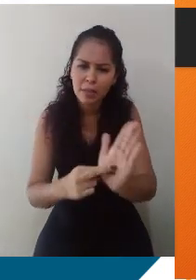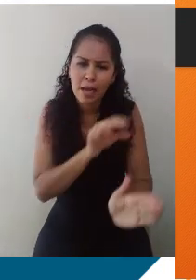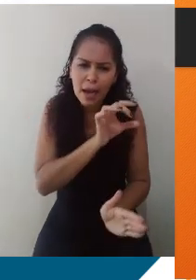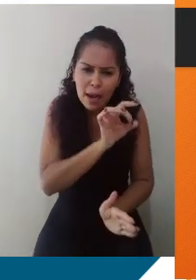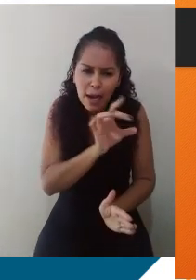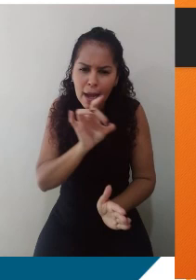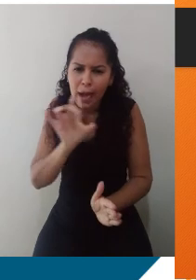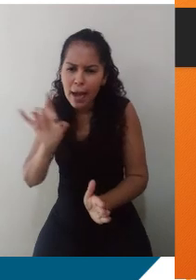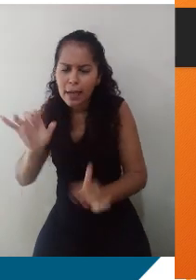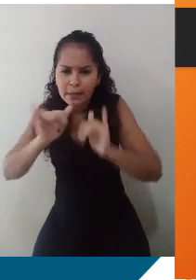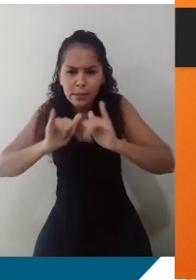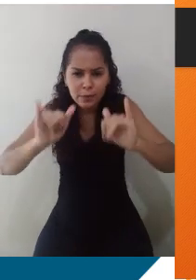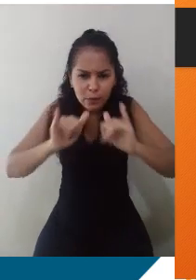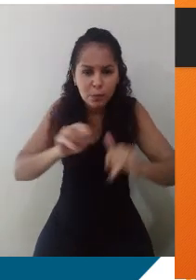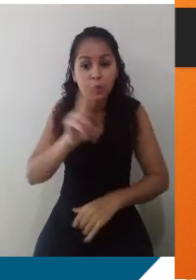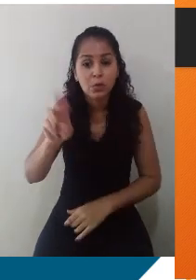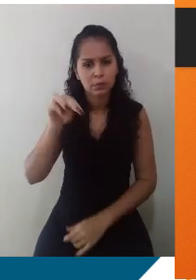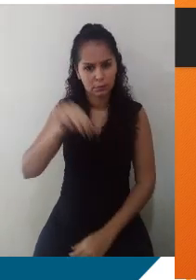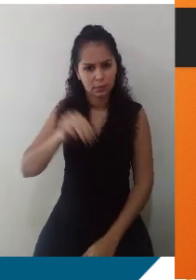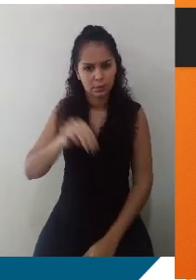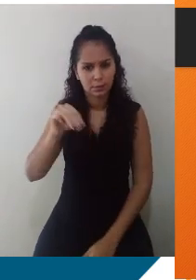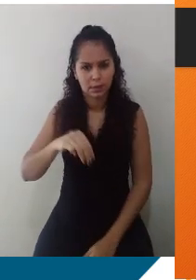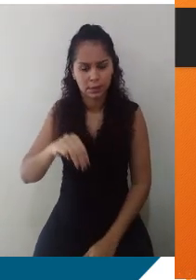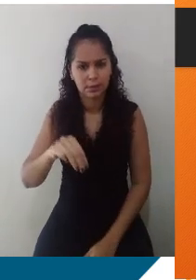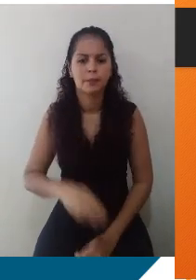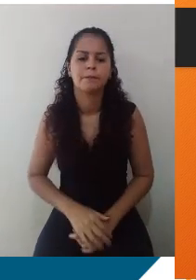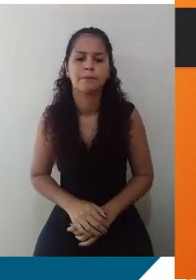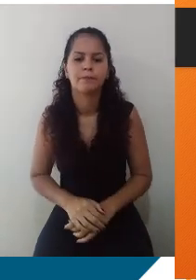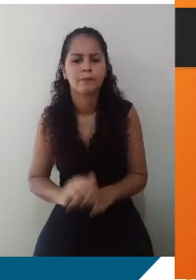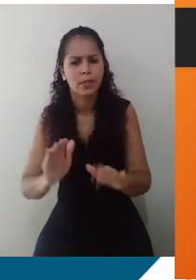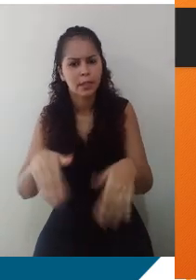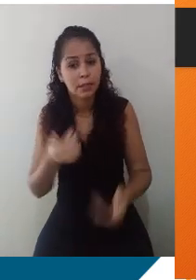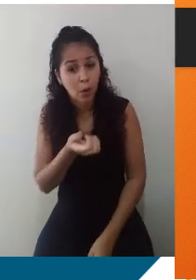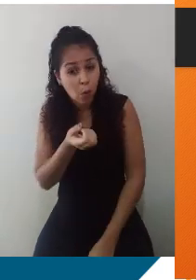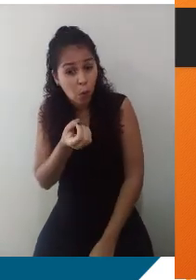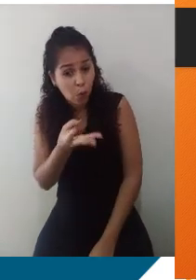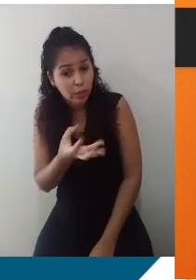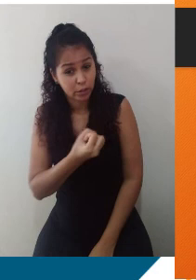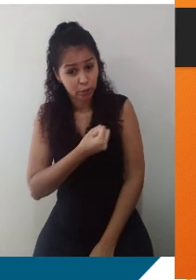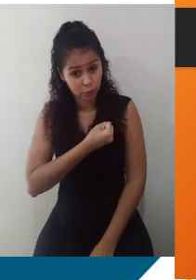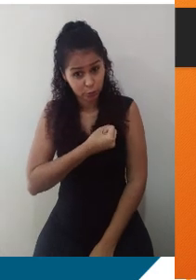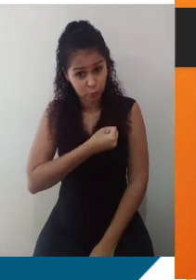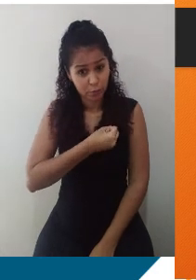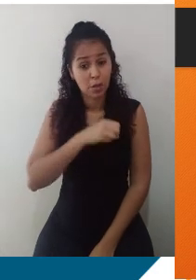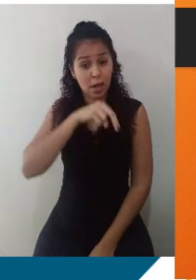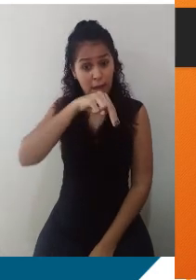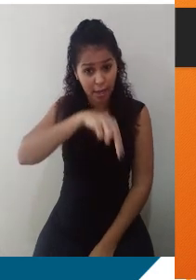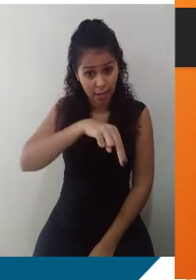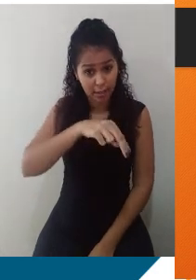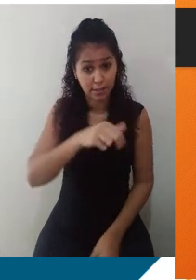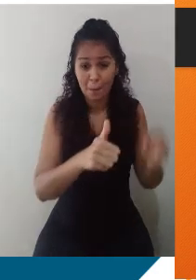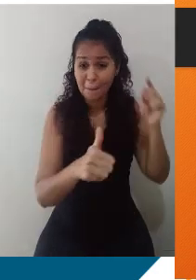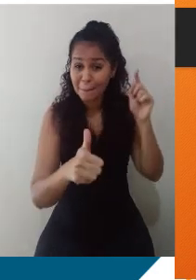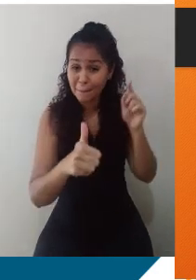cada uma dessas informações em linguagem matemática. Nessa linguagem, a quantidade de números é representada por n, o